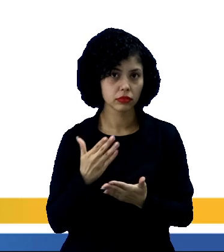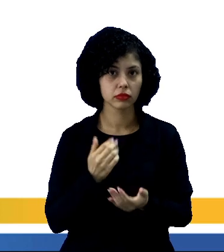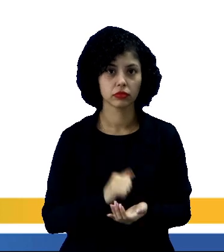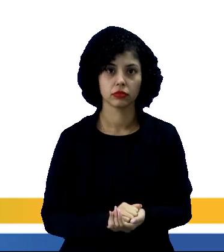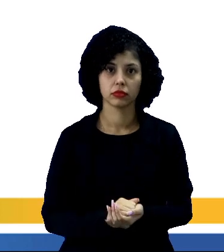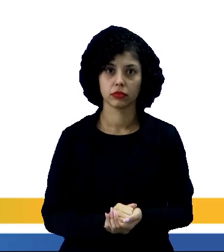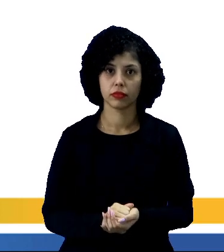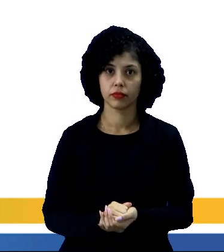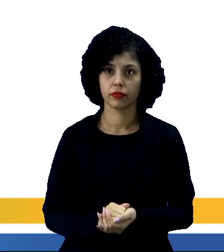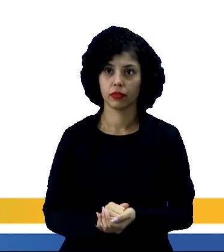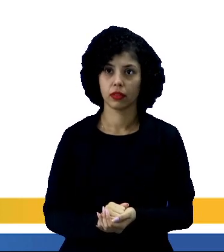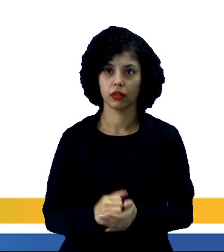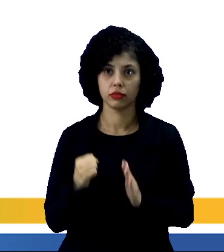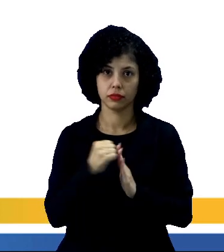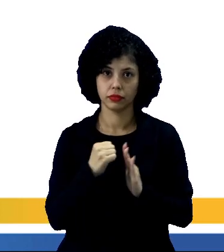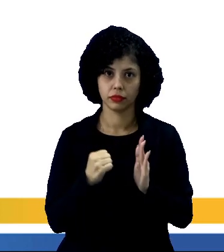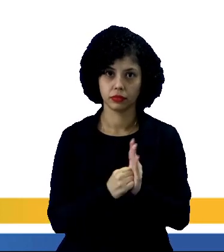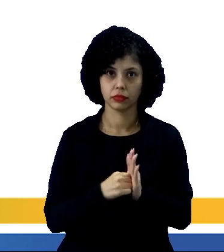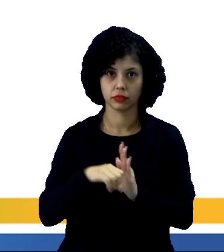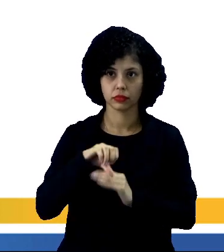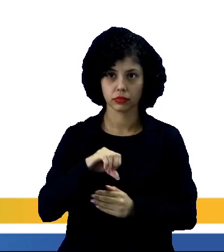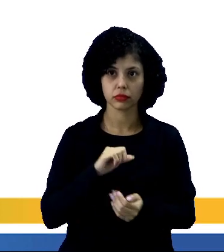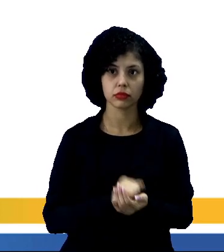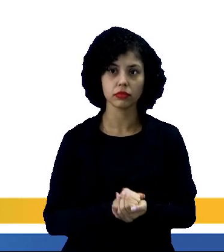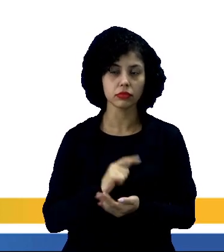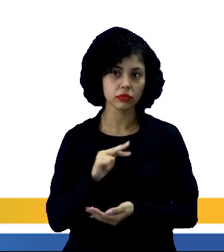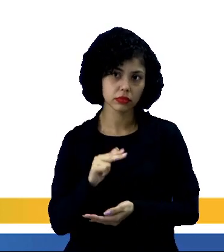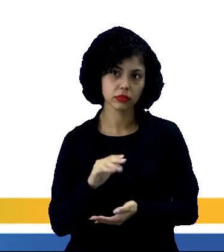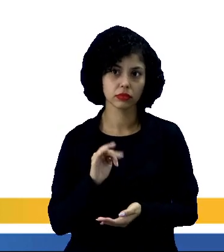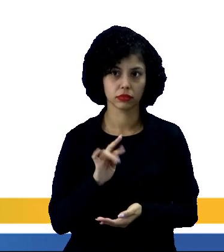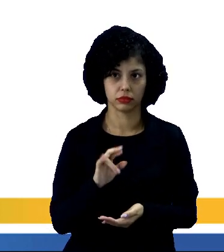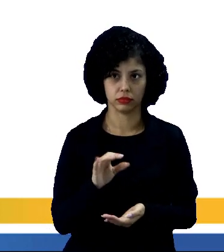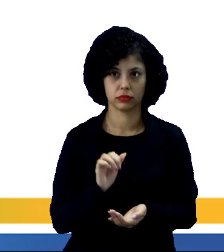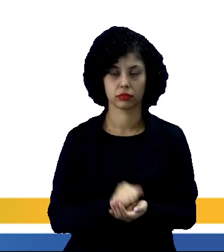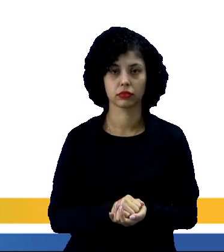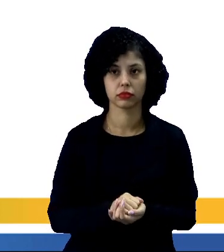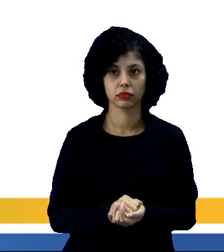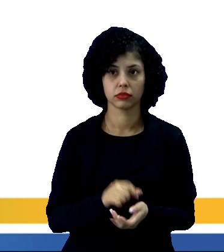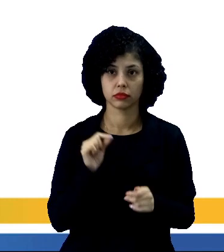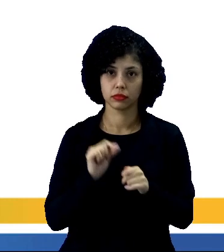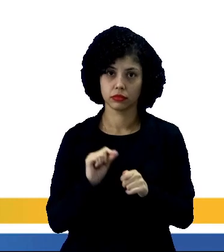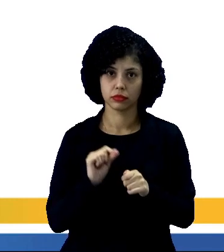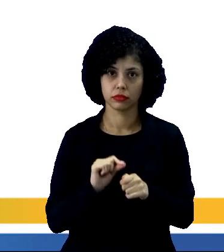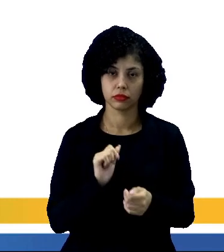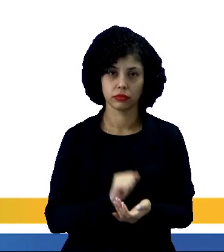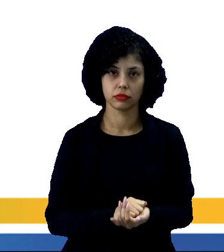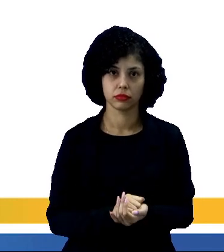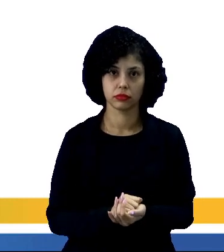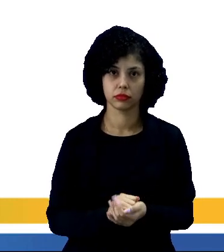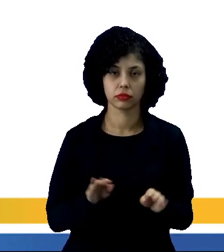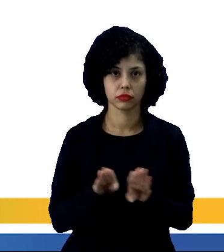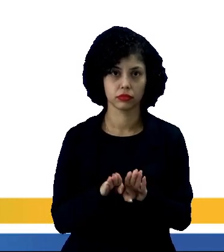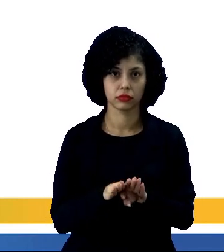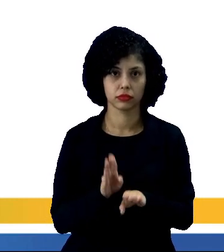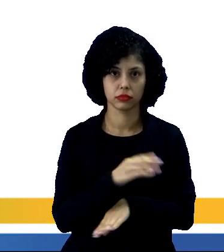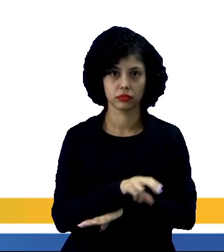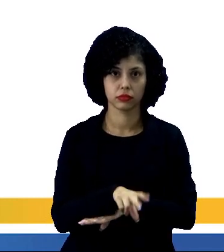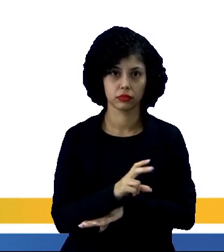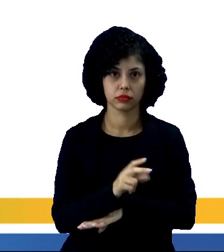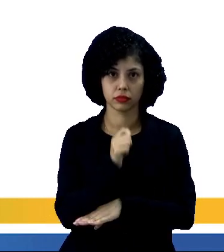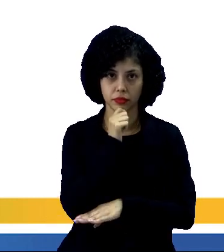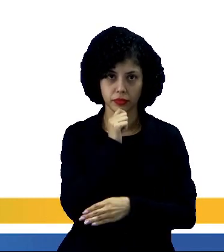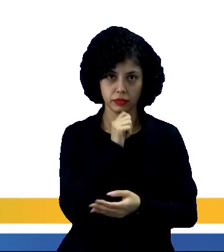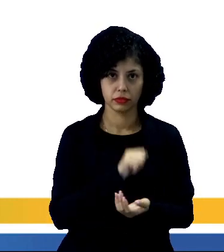aí do século IX, quando os irmãos Banyu-Musan inventaram um instrumento musical mecânico mais